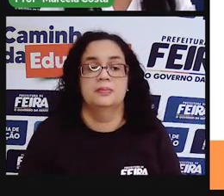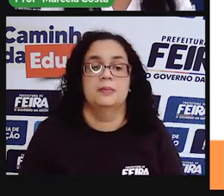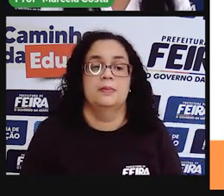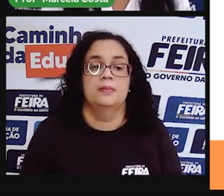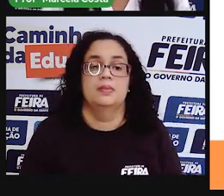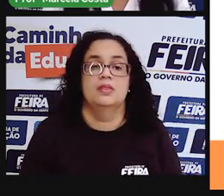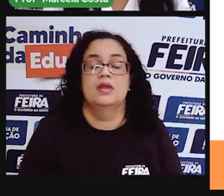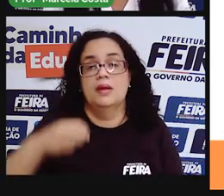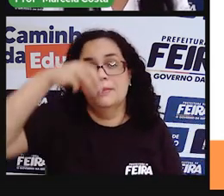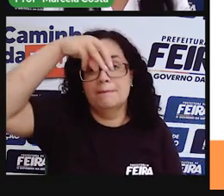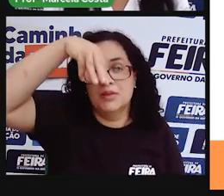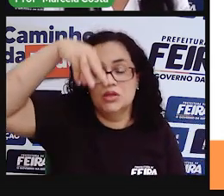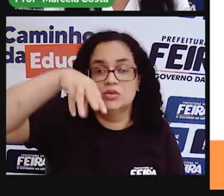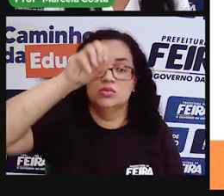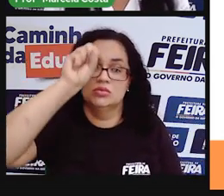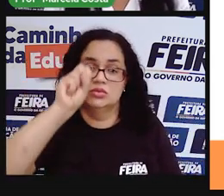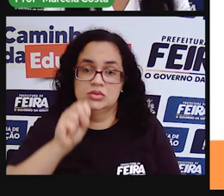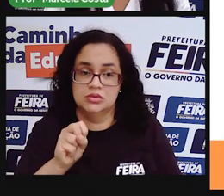segundos.